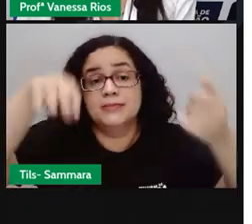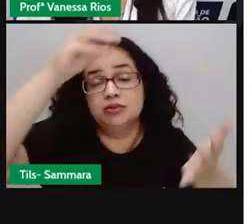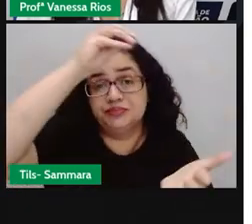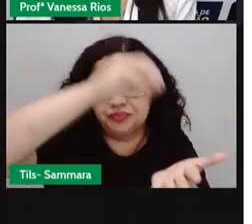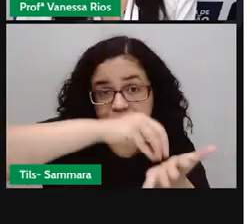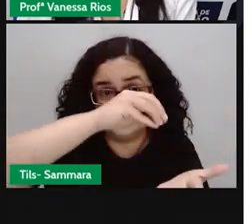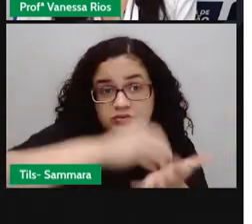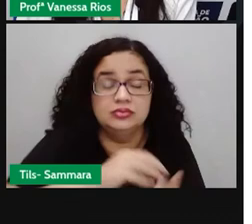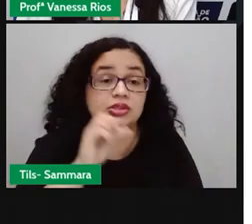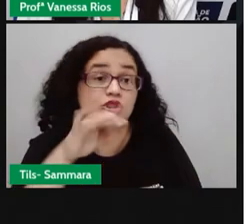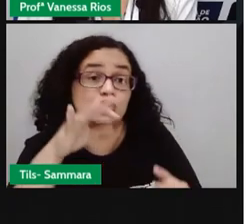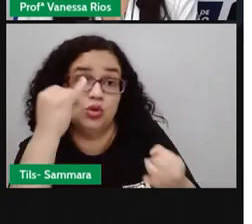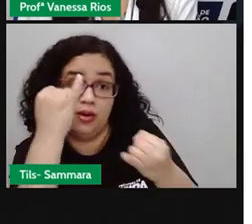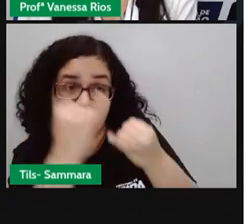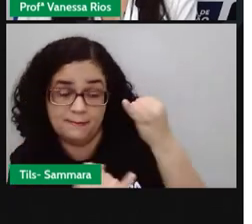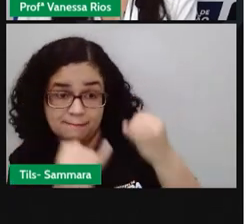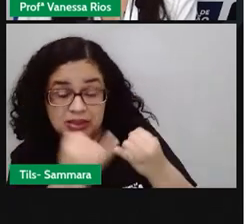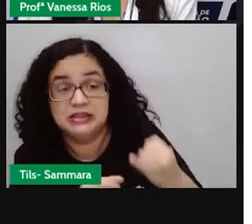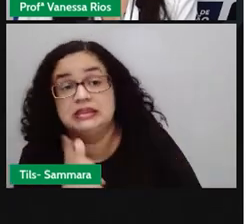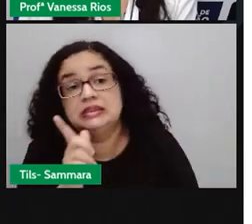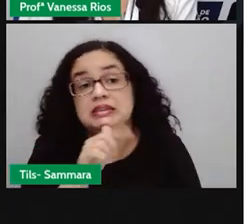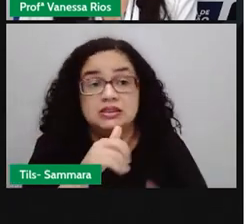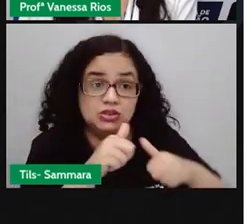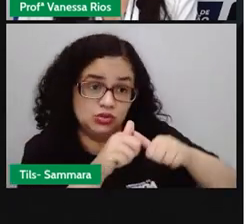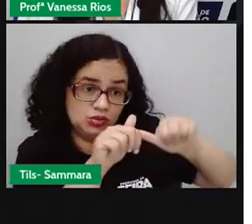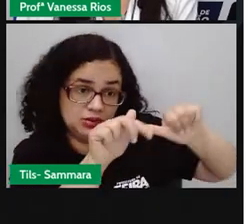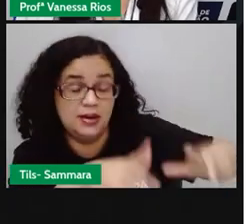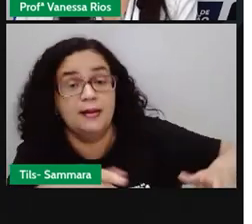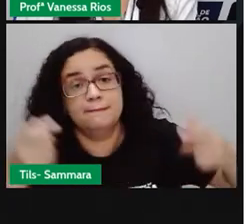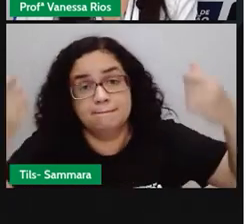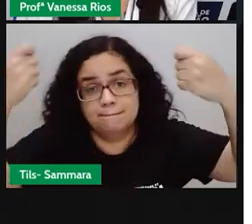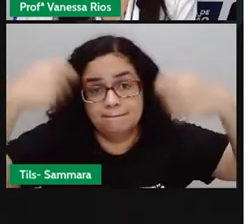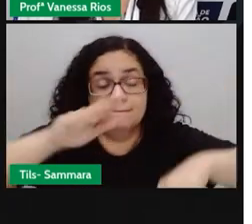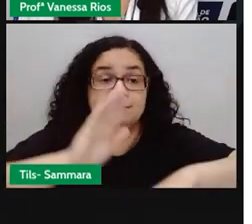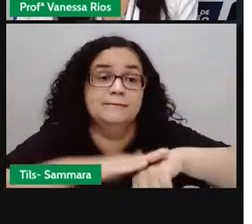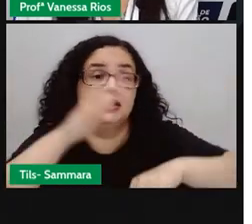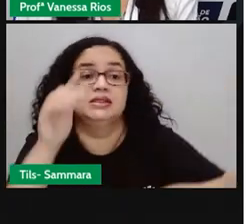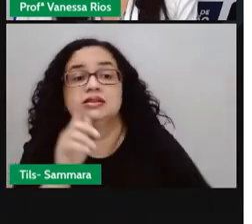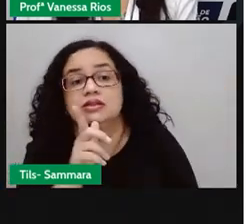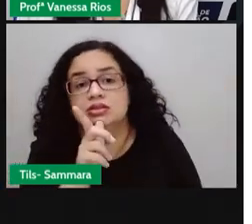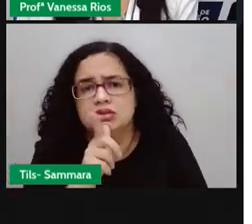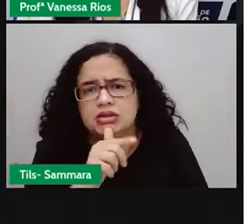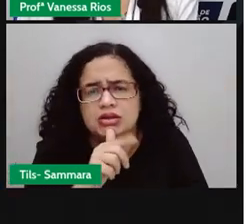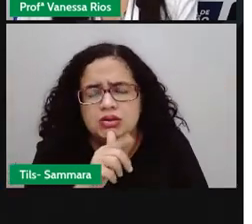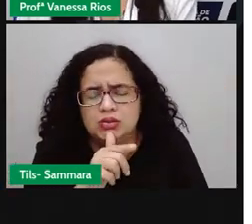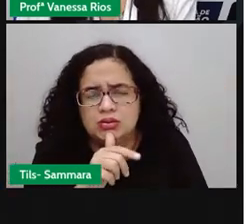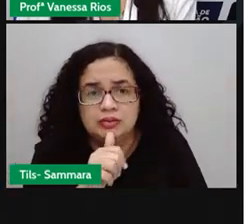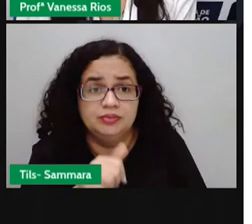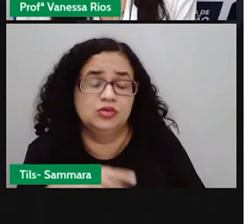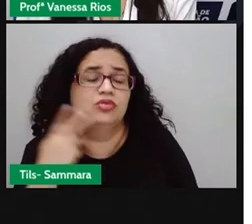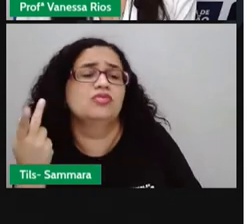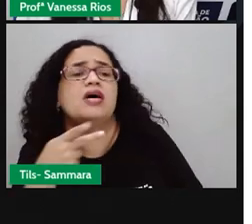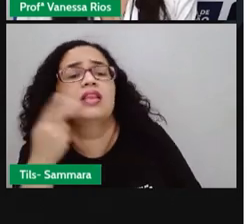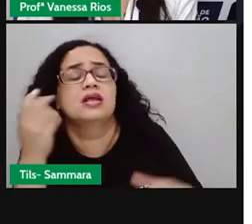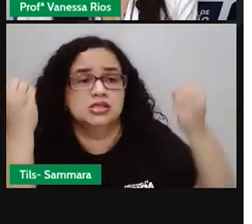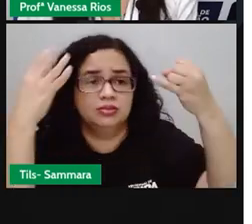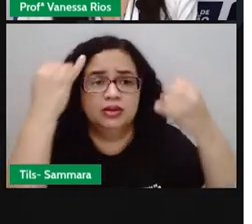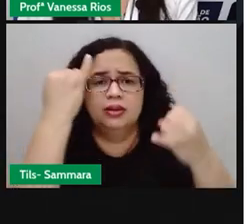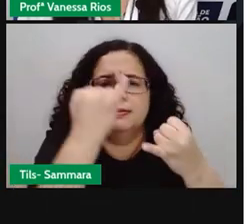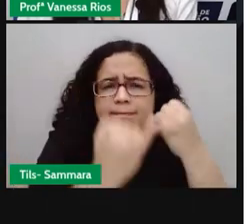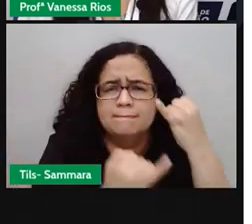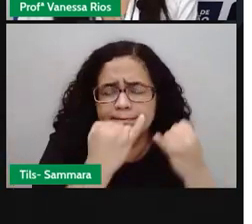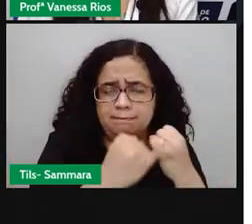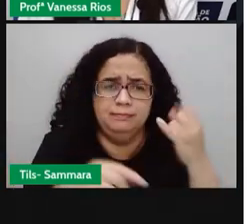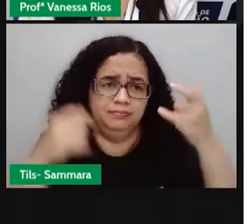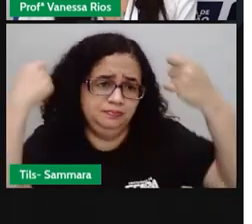só a metade do aquário que ficou ainda precisando de mais água. Mas quando a gente fala em metade, a gente